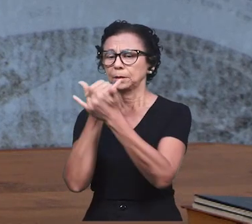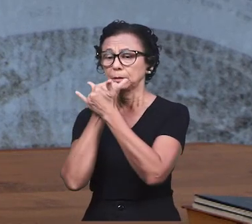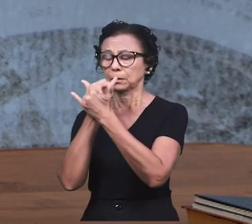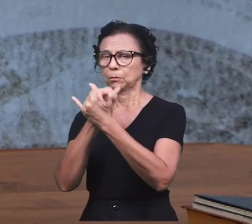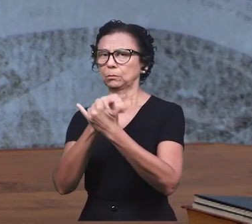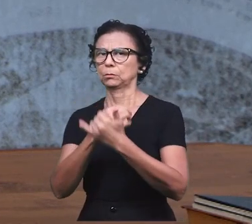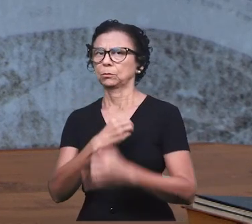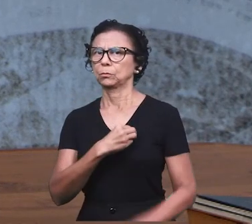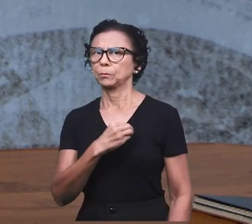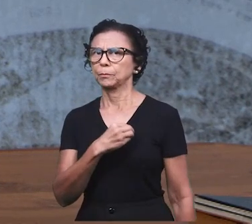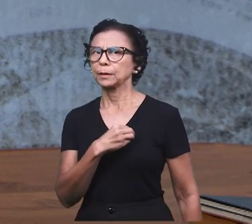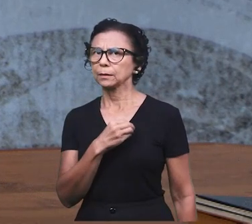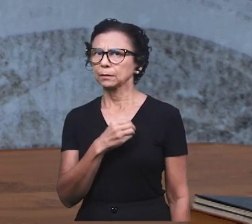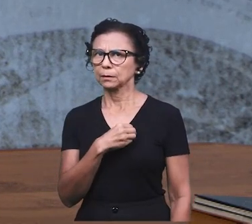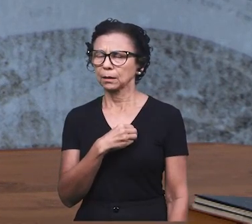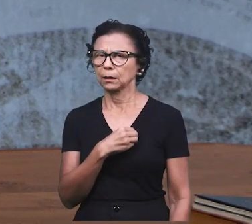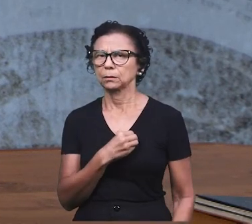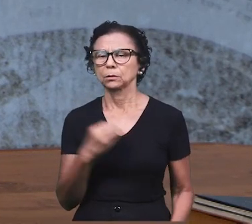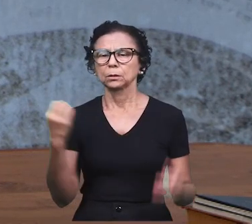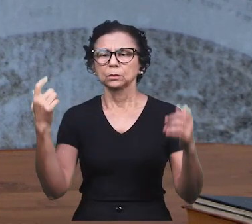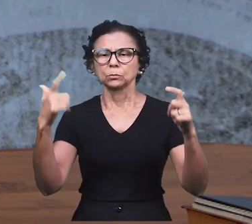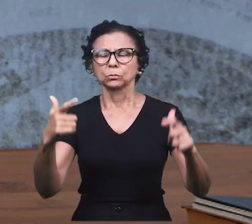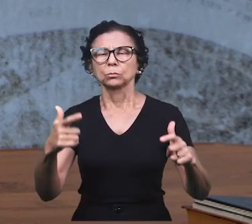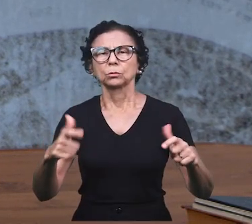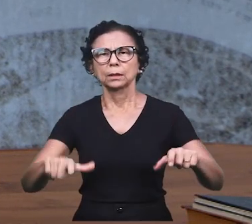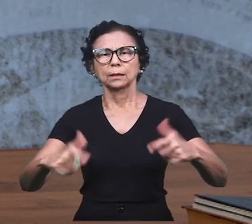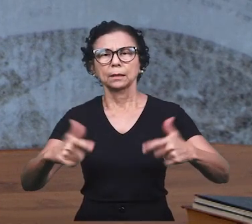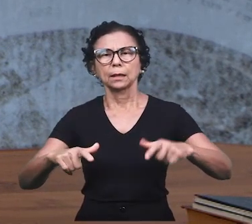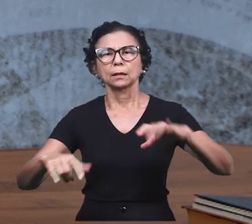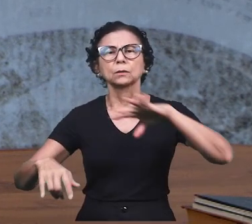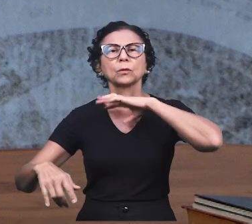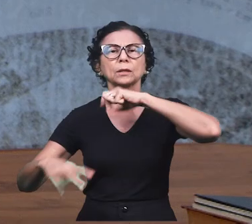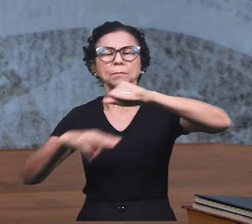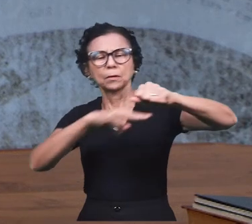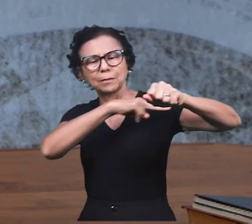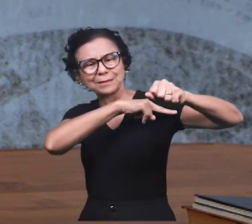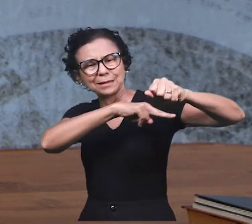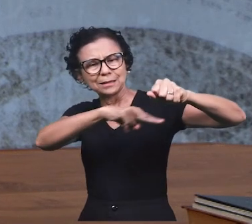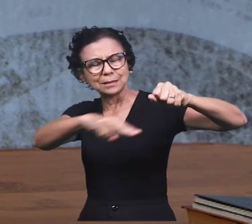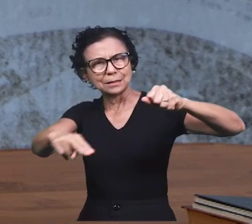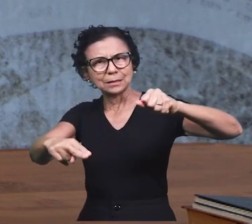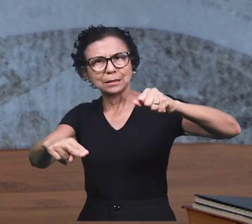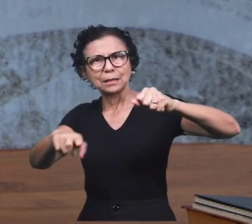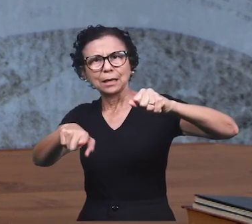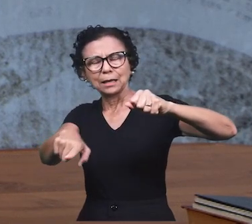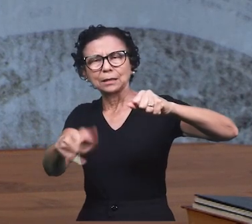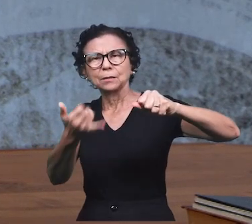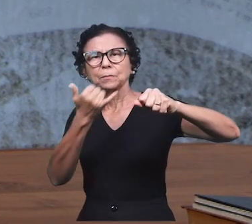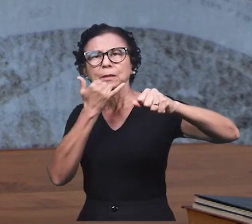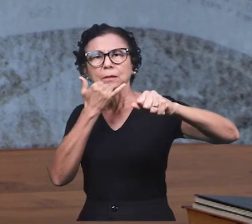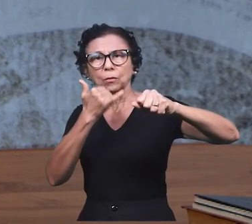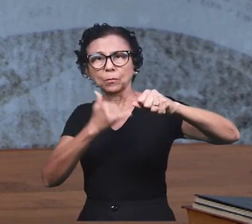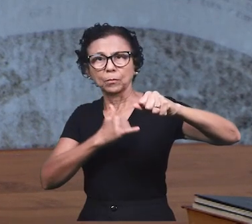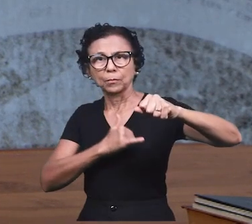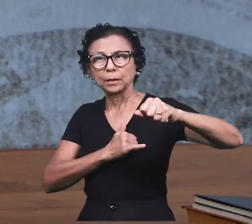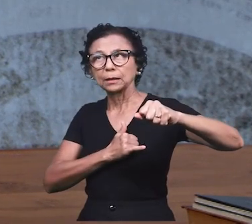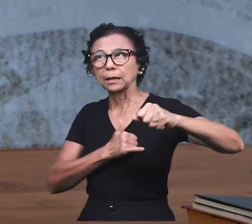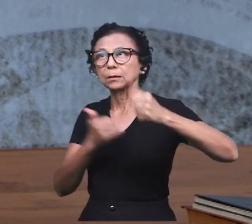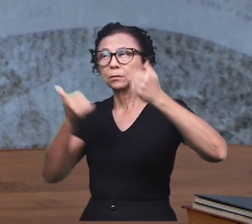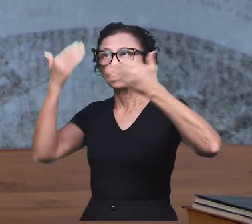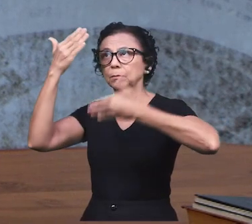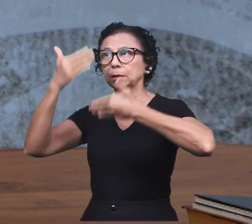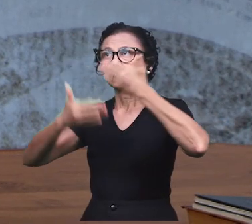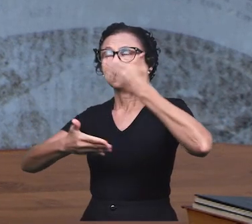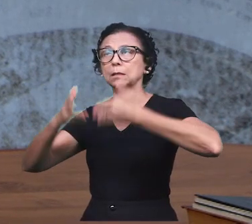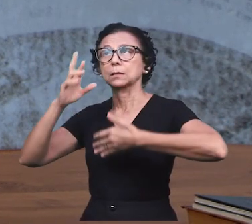No lugar onde se degola o holocausto, se degolará a expiação do pecado perante o Senhor,